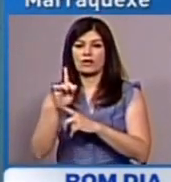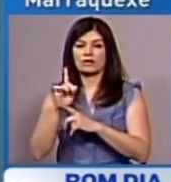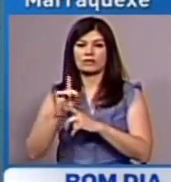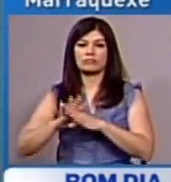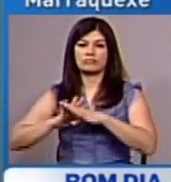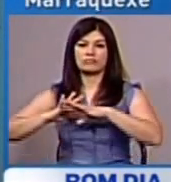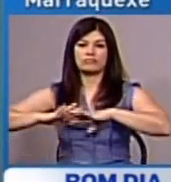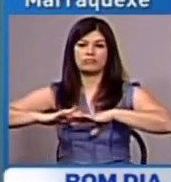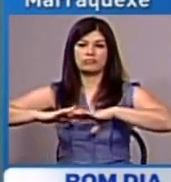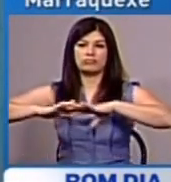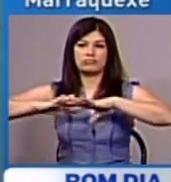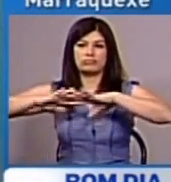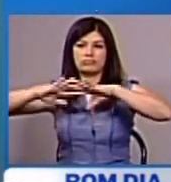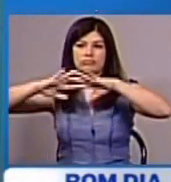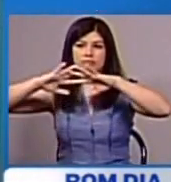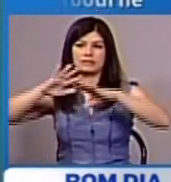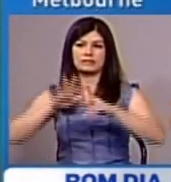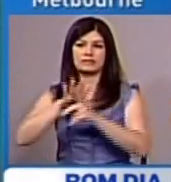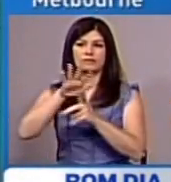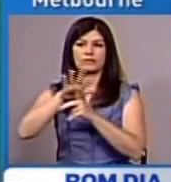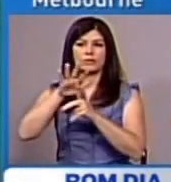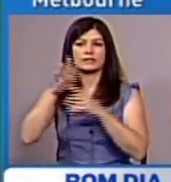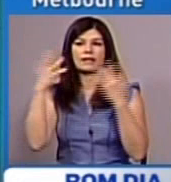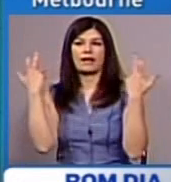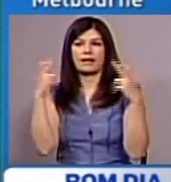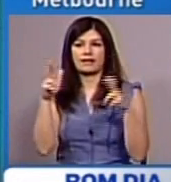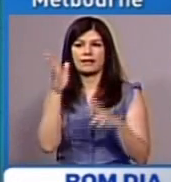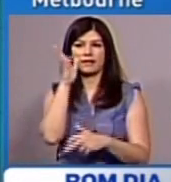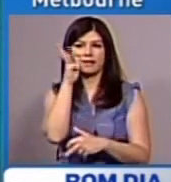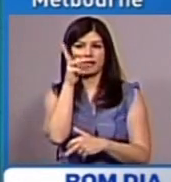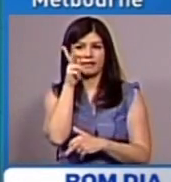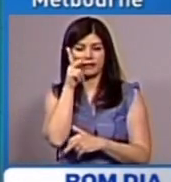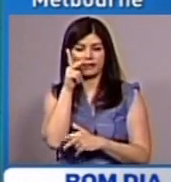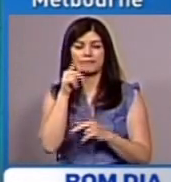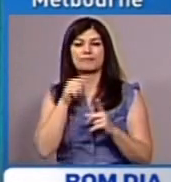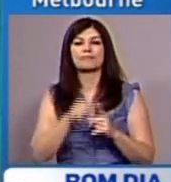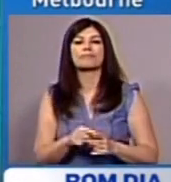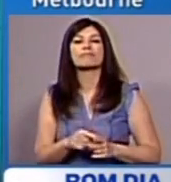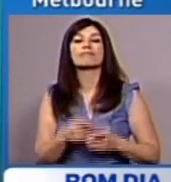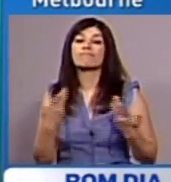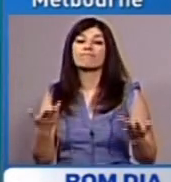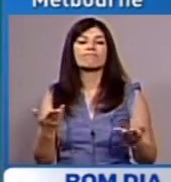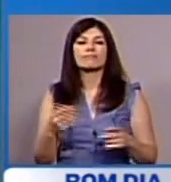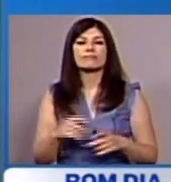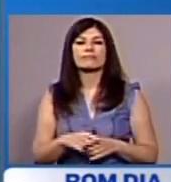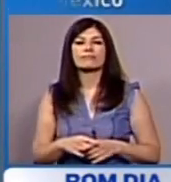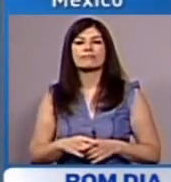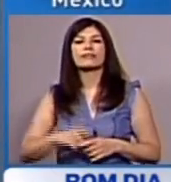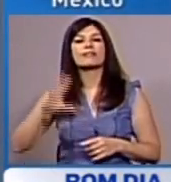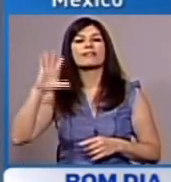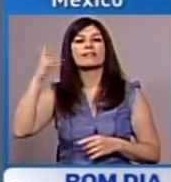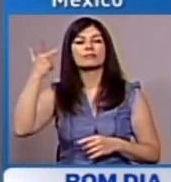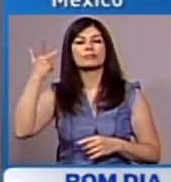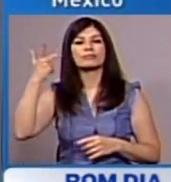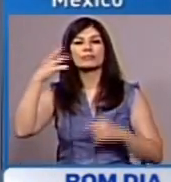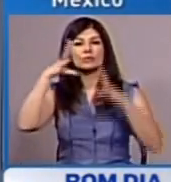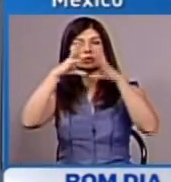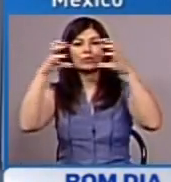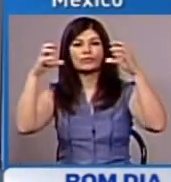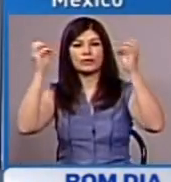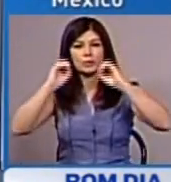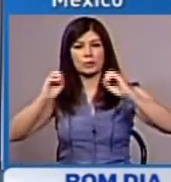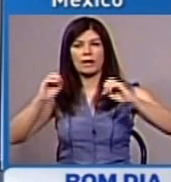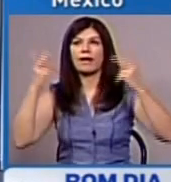Península Ibérica, uma zona de altas pressões e corrente de nordeste. Por isso, tempo sem nuvens e